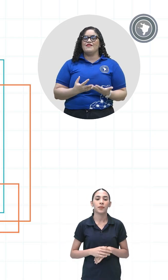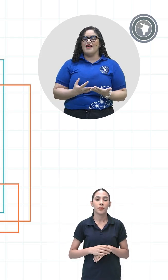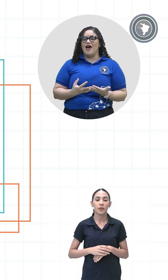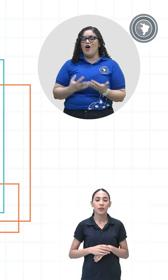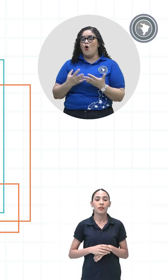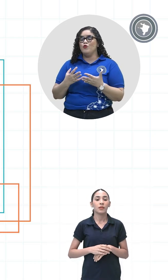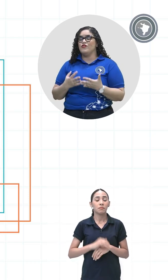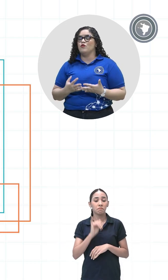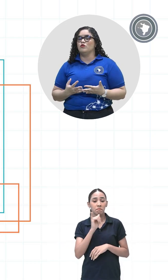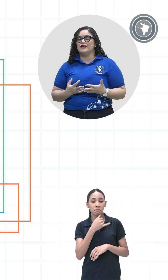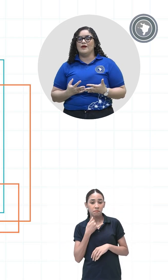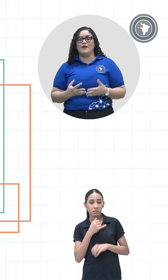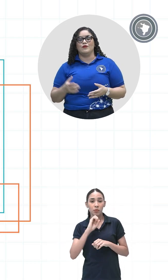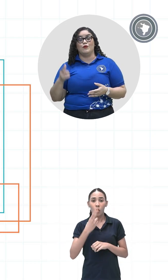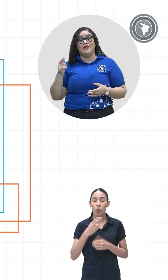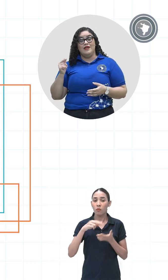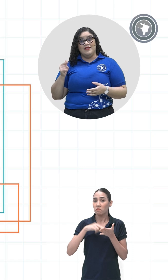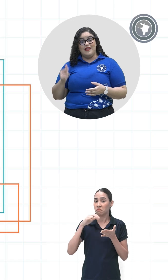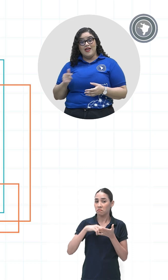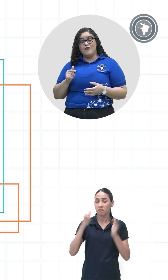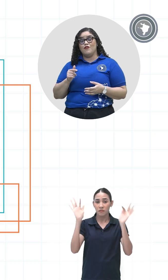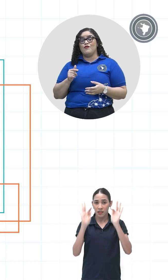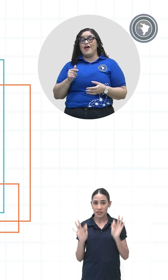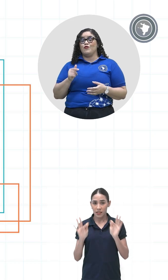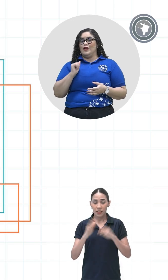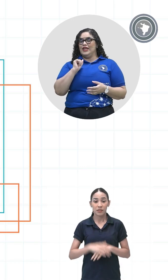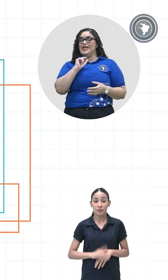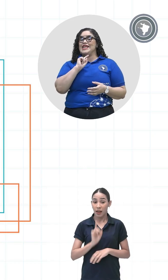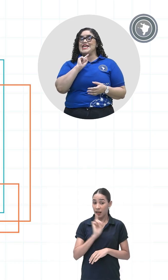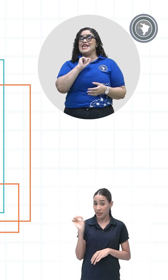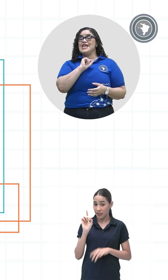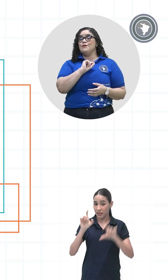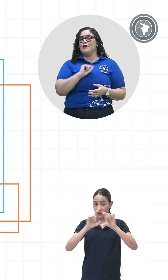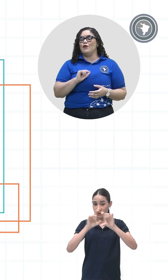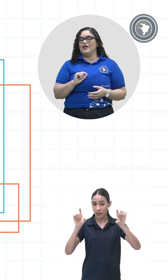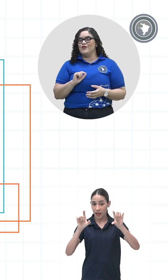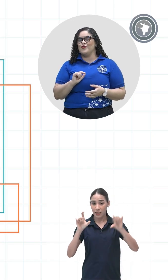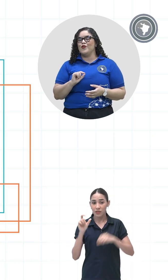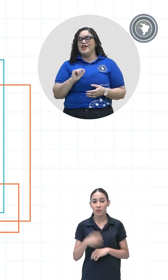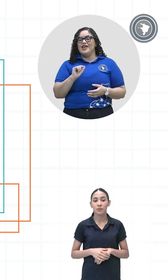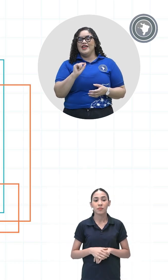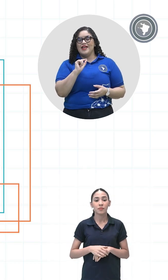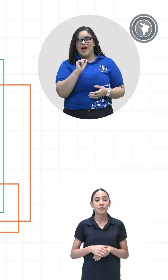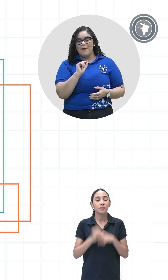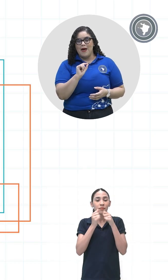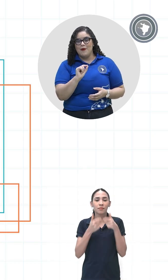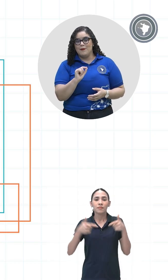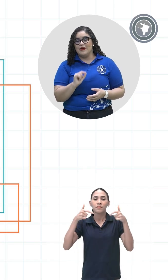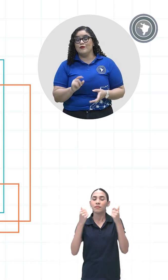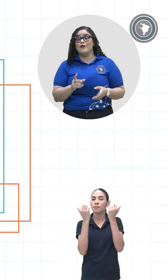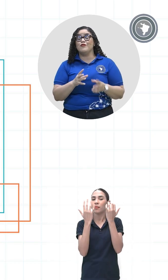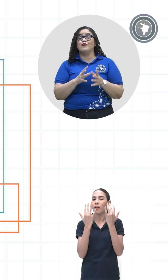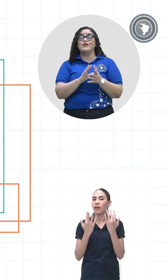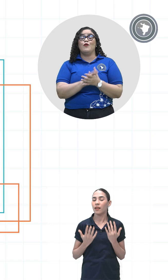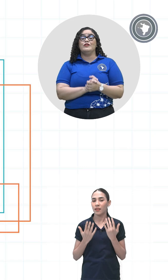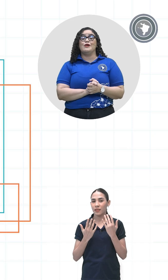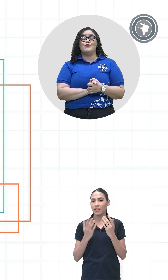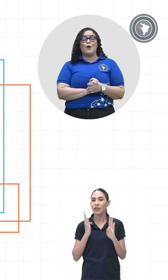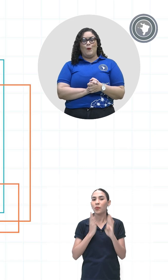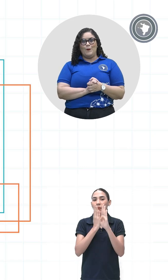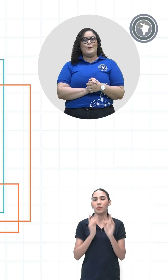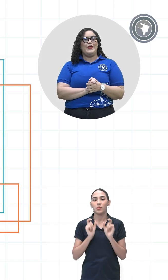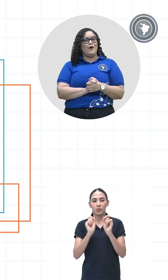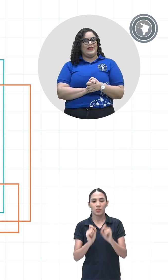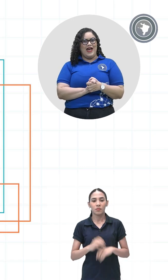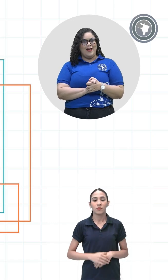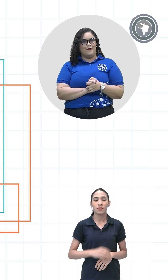seu pesar ou seu contentamento. Neste verso ali, e rir meu riso e derramar meu pranto, nós nos encontramos